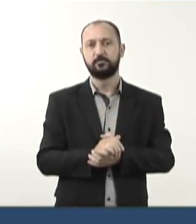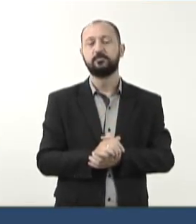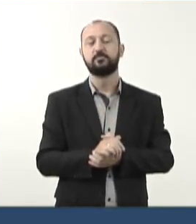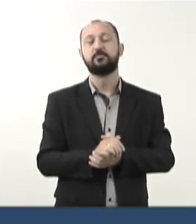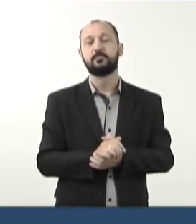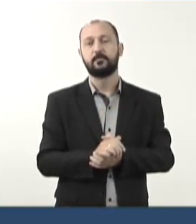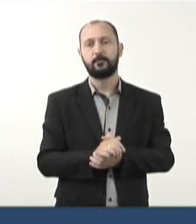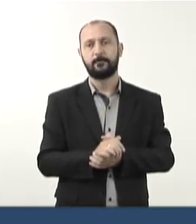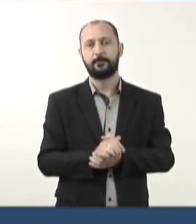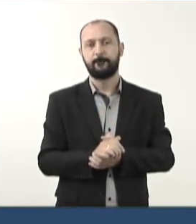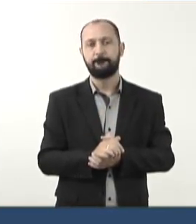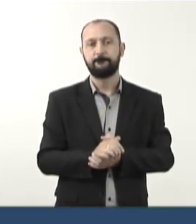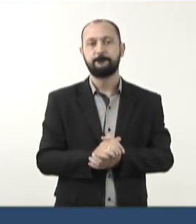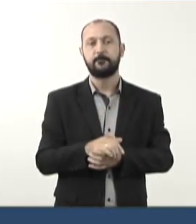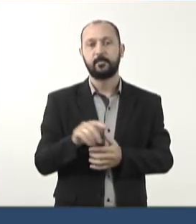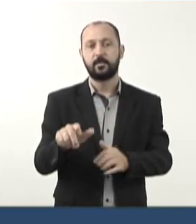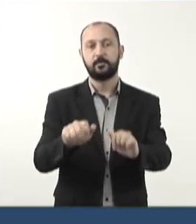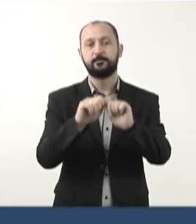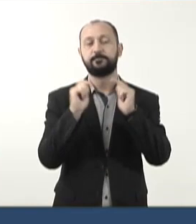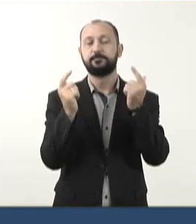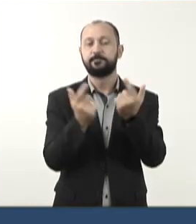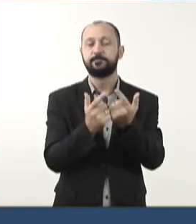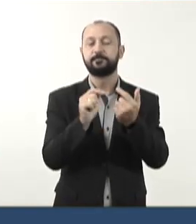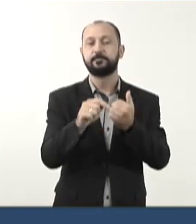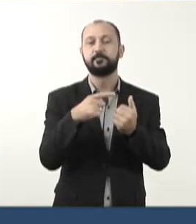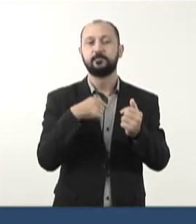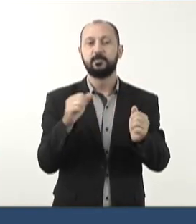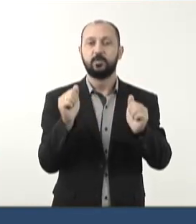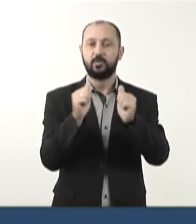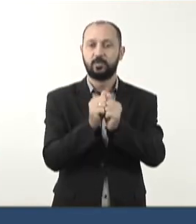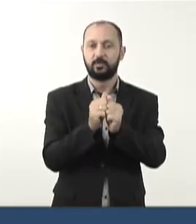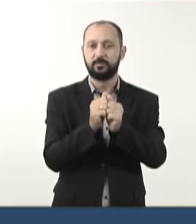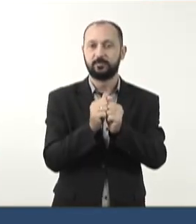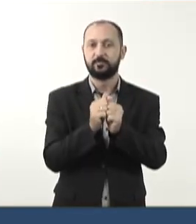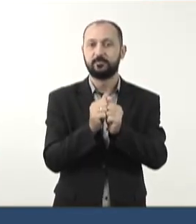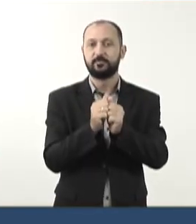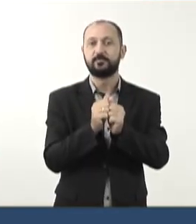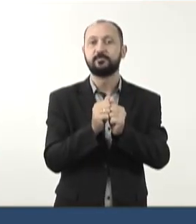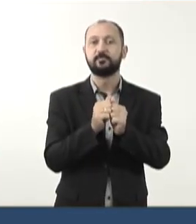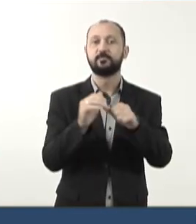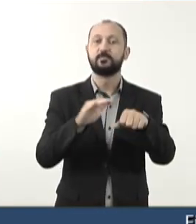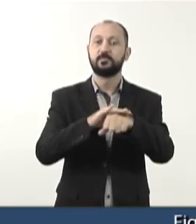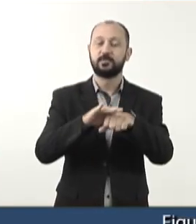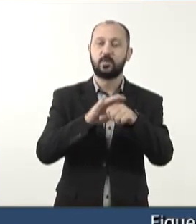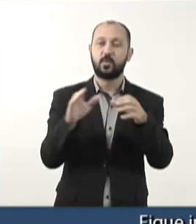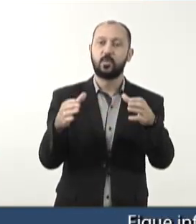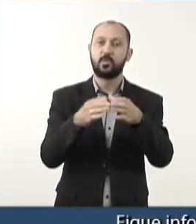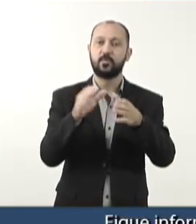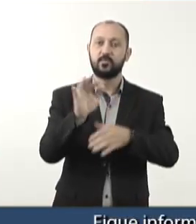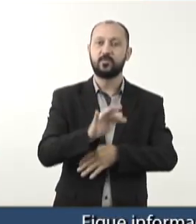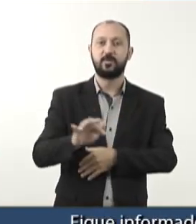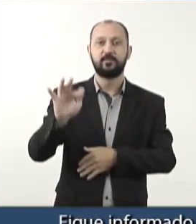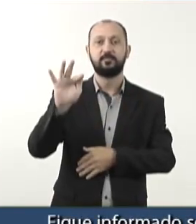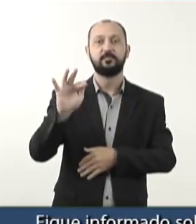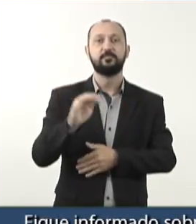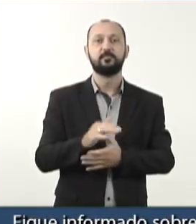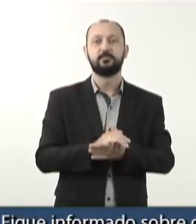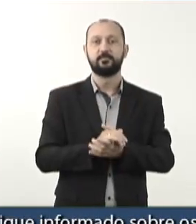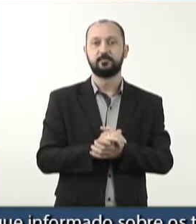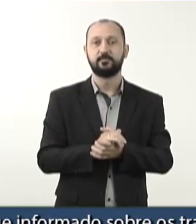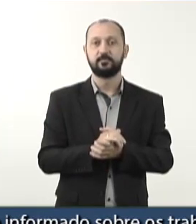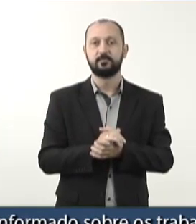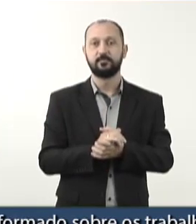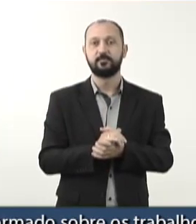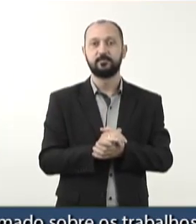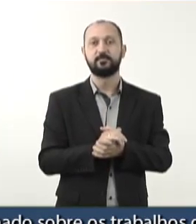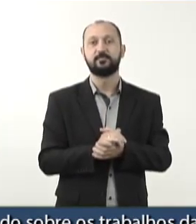acho que nós temos que, aqui na Assembleia, nos envolvermos nisso, conversar com a bancada federal para buscar uma